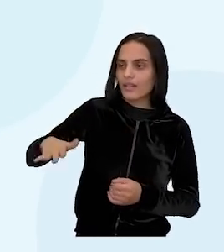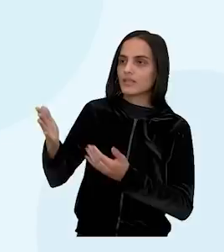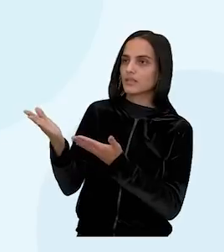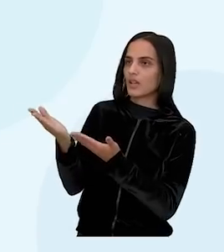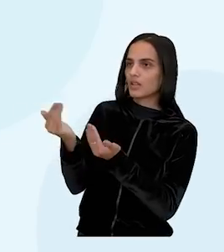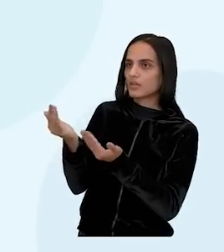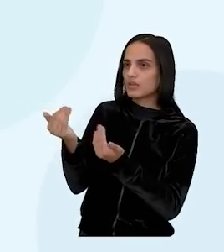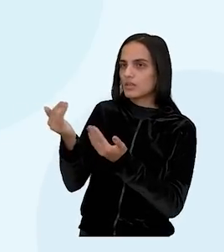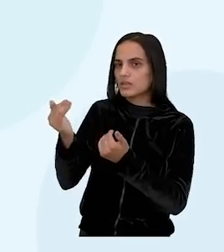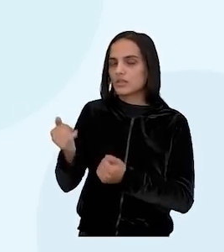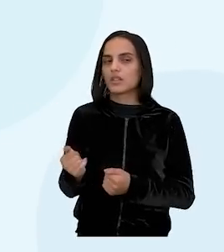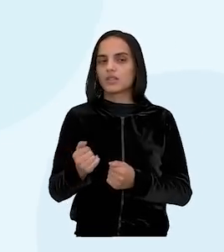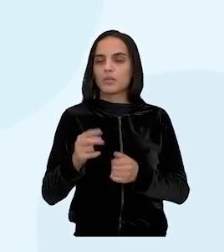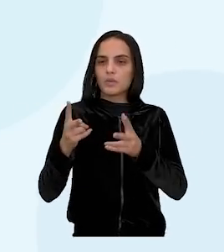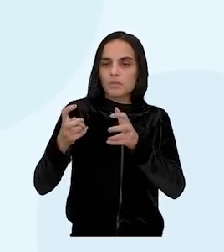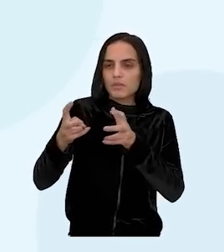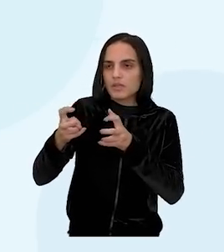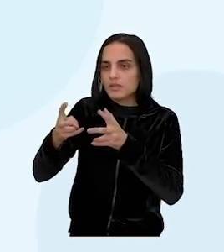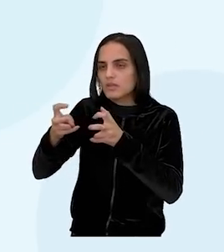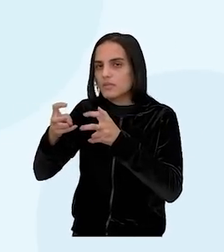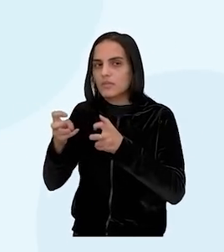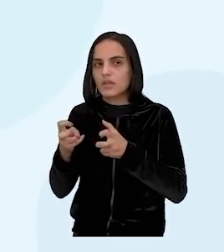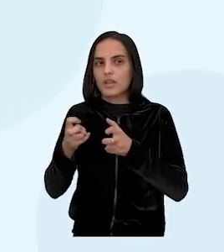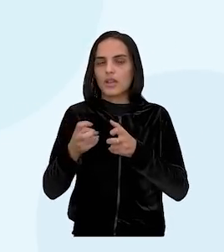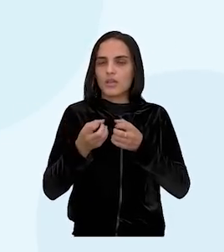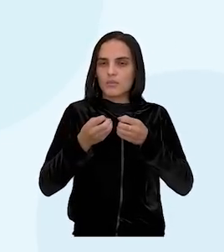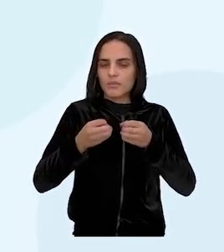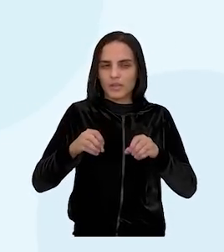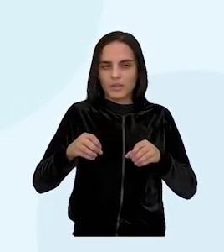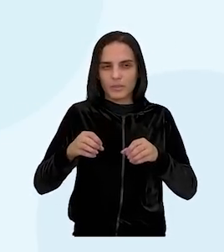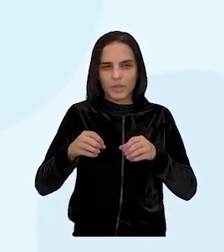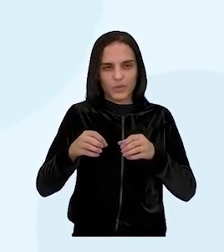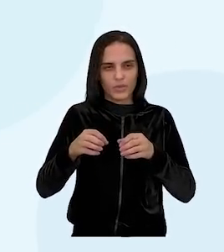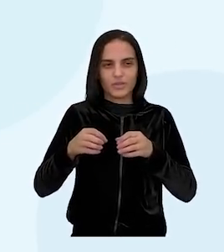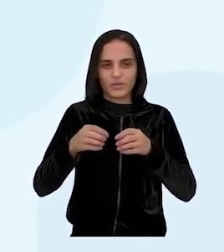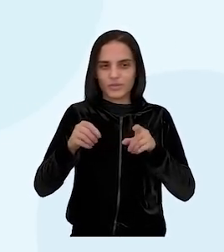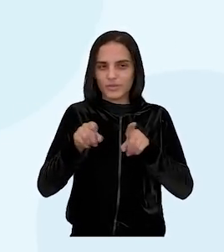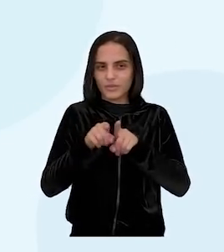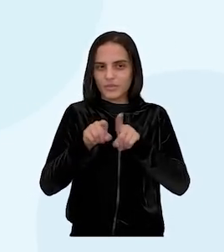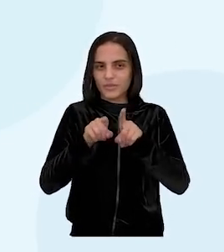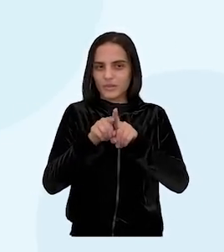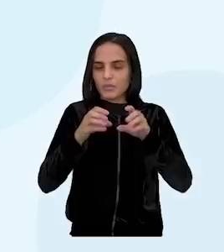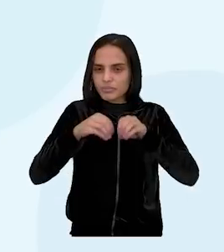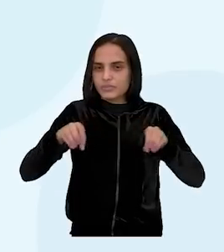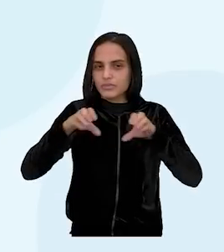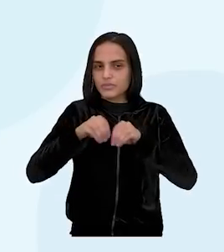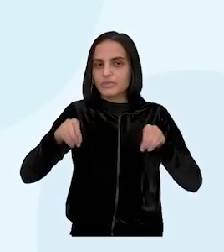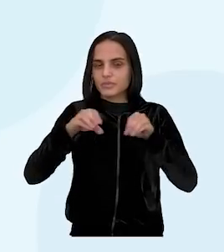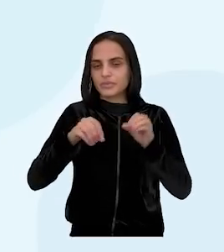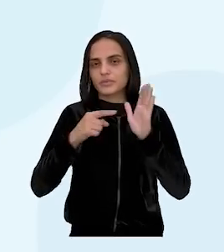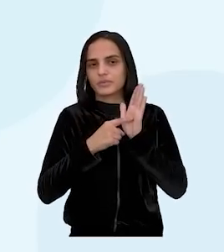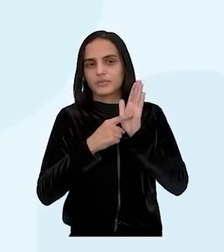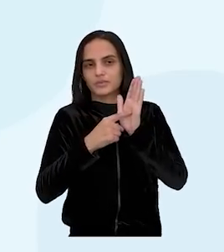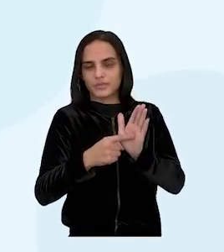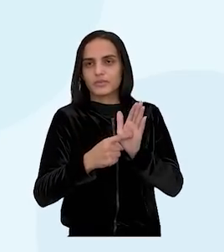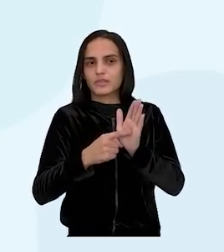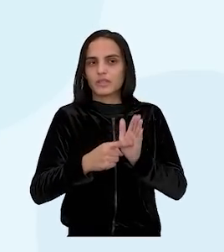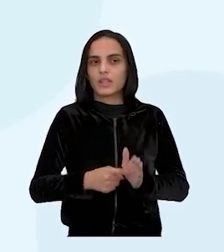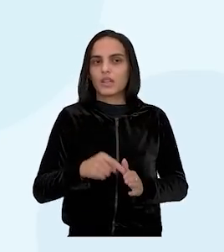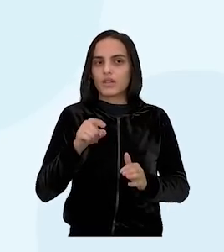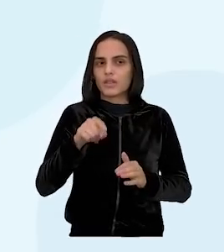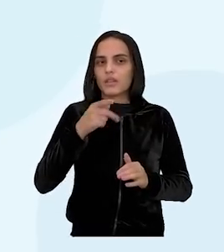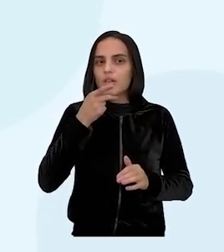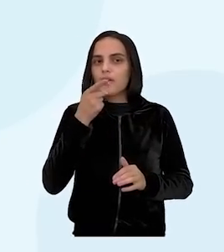podem perceber quais os possíveis prejuízos em se expor, sem limites, na internet. Cite ao menos um